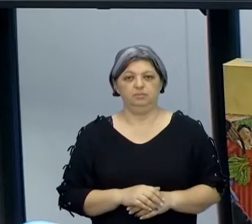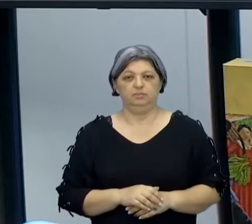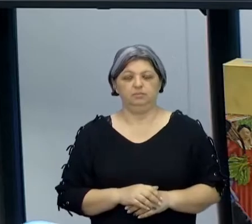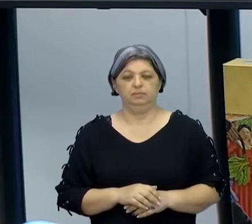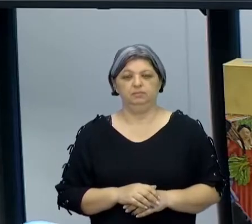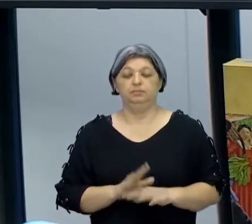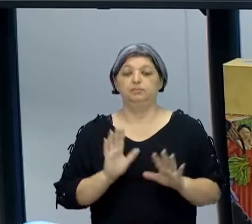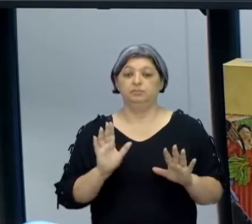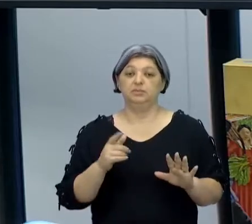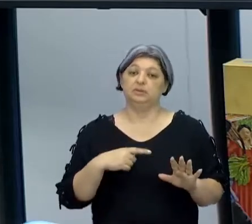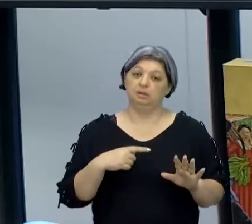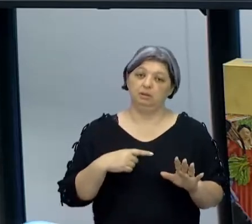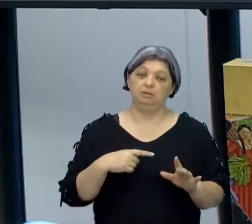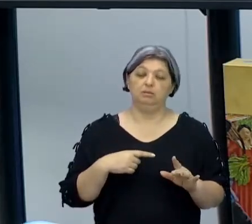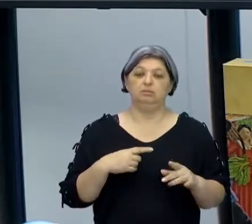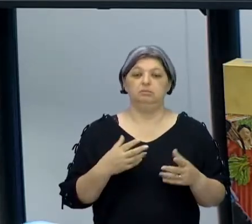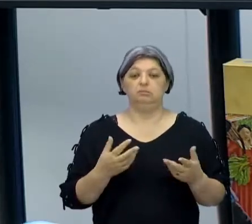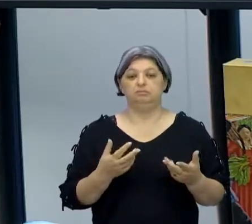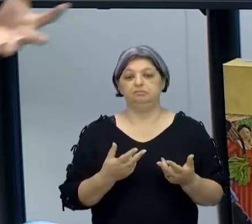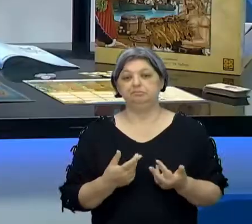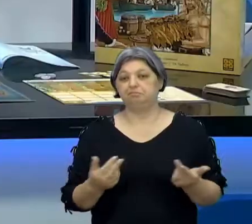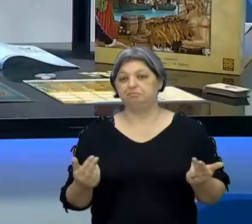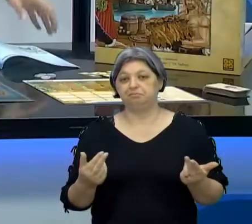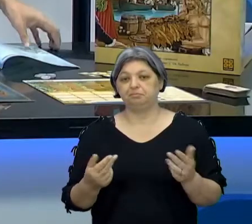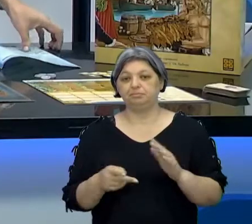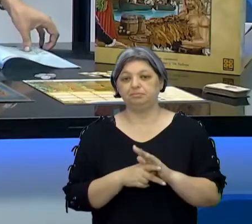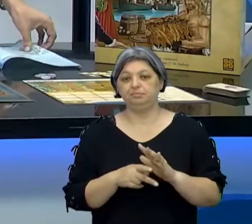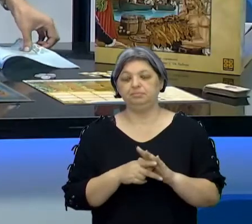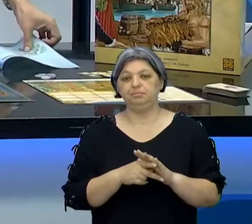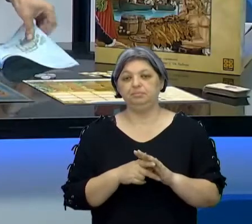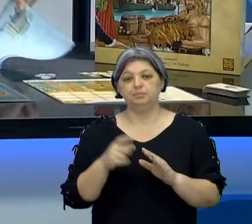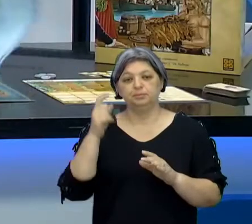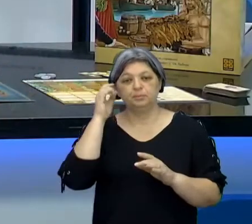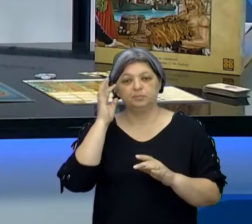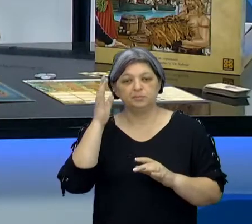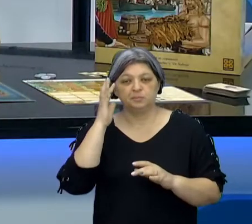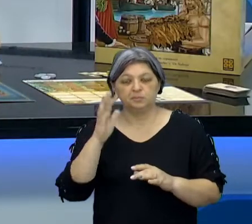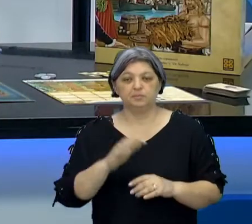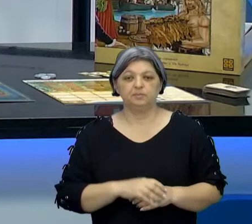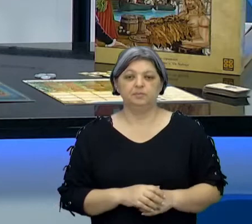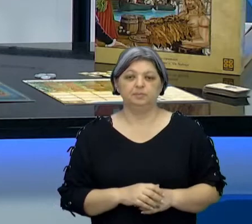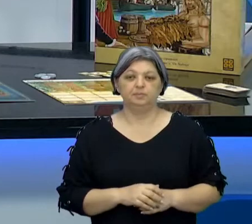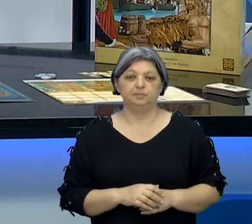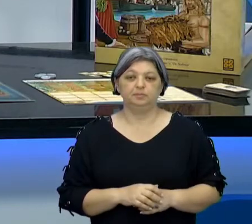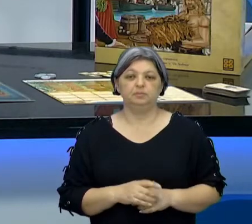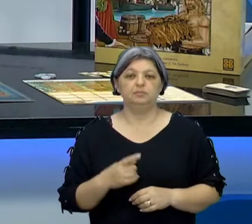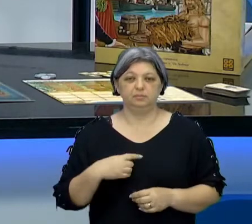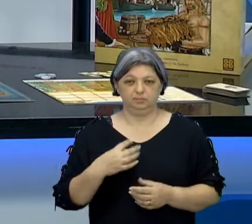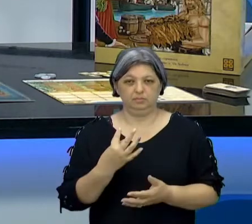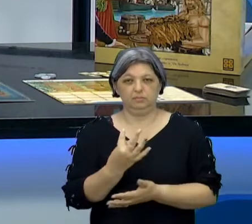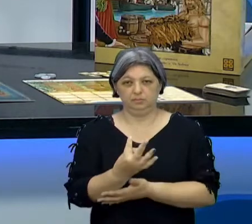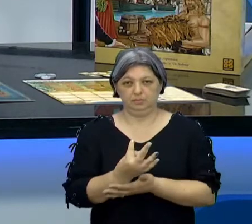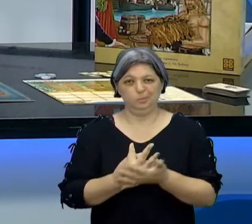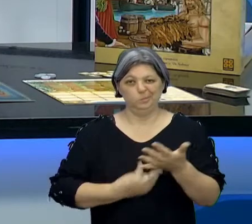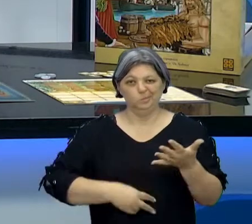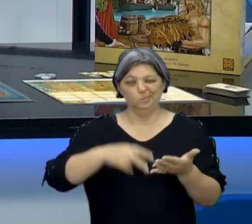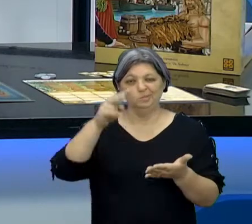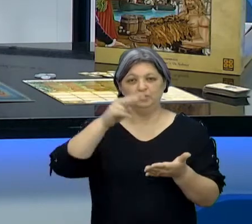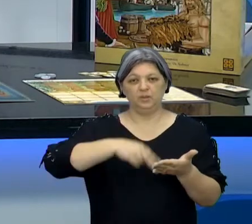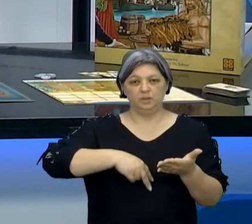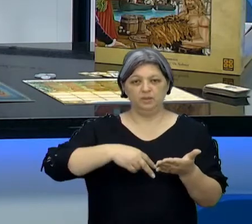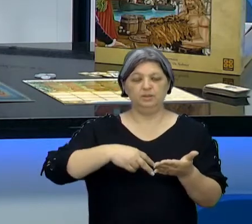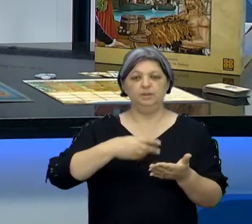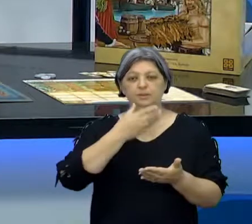ter elementos aí de imersão. Eu vou ler aqui o texto de Flavor do